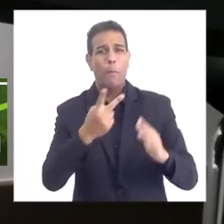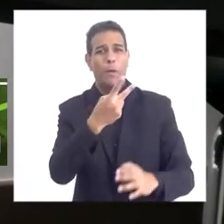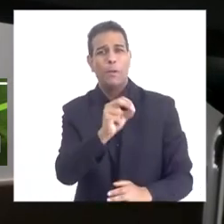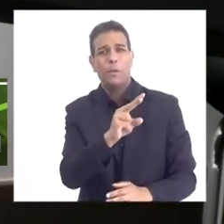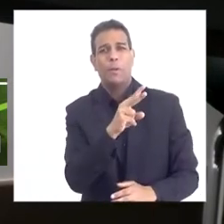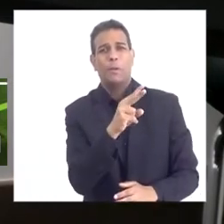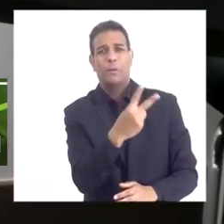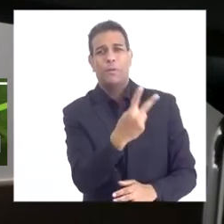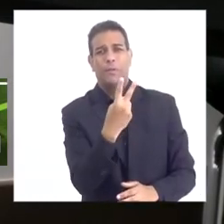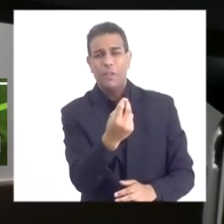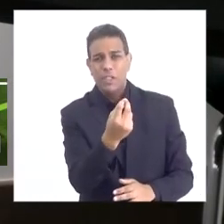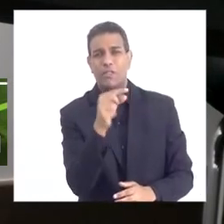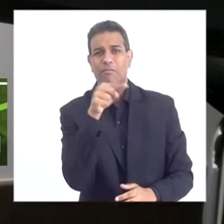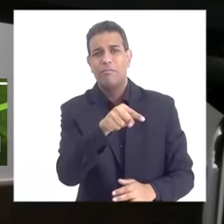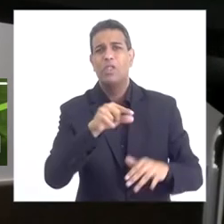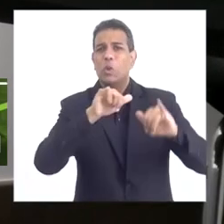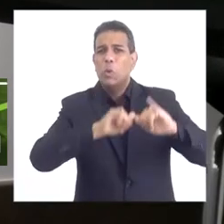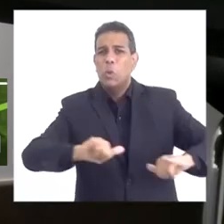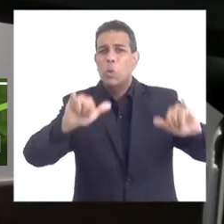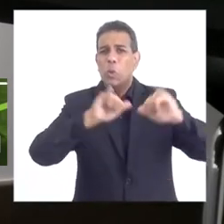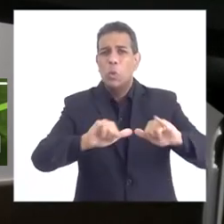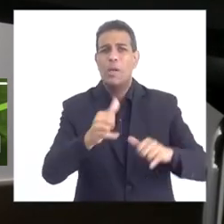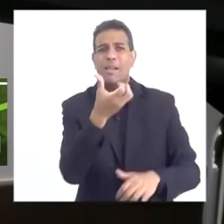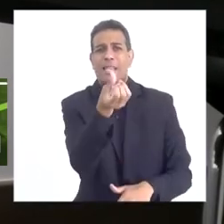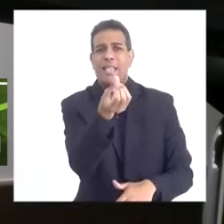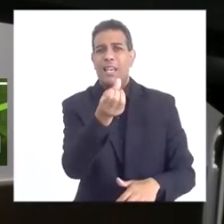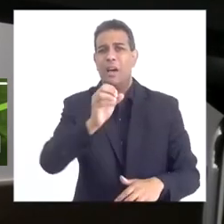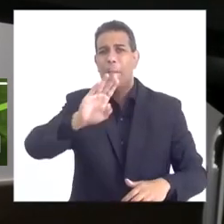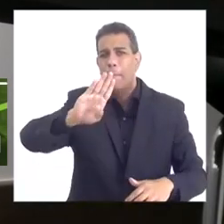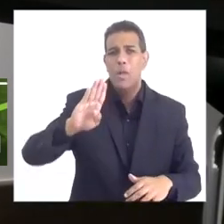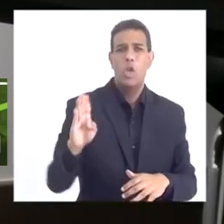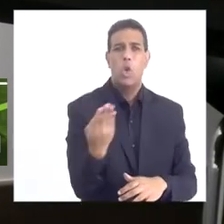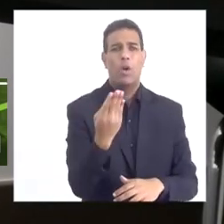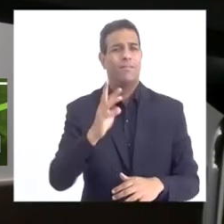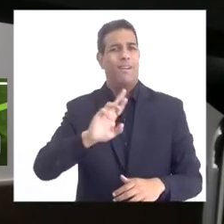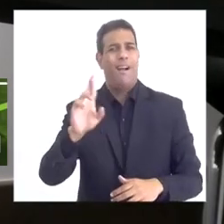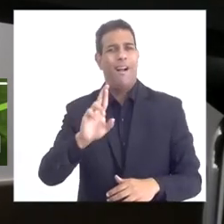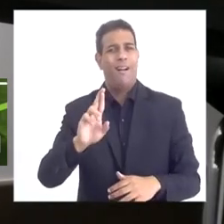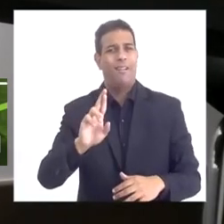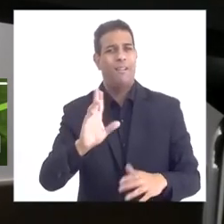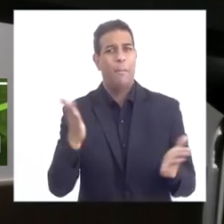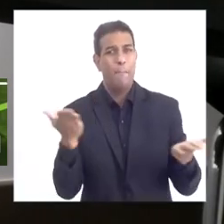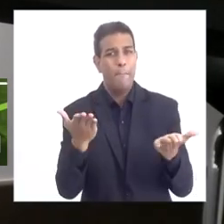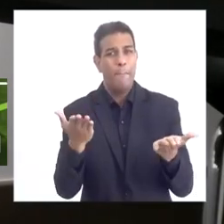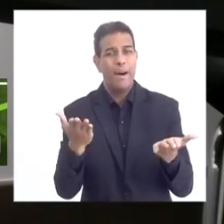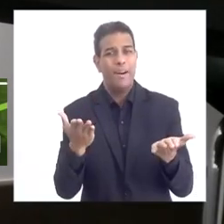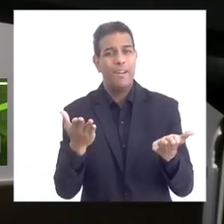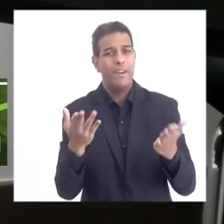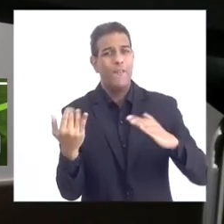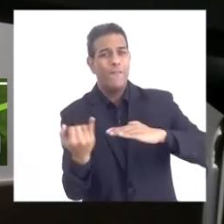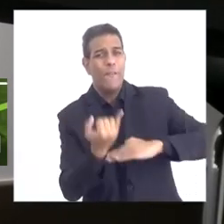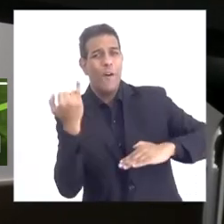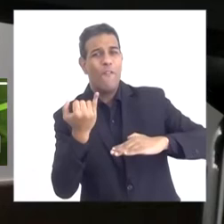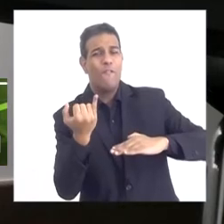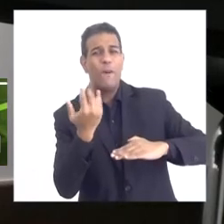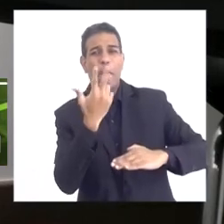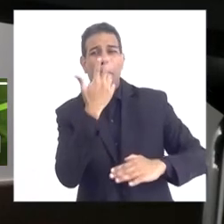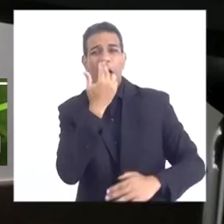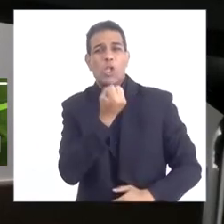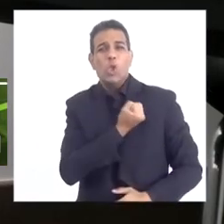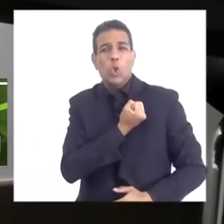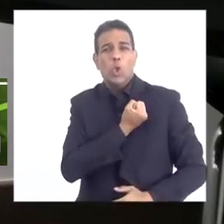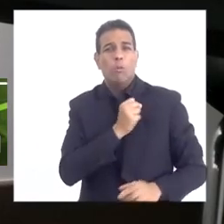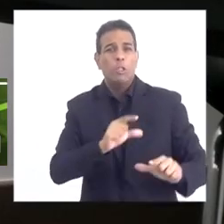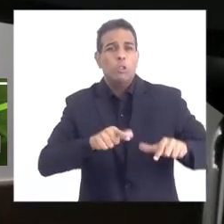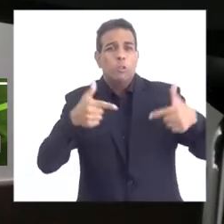que foi anunciado foi 6 bilhões, mas informalmente. Se o senhor disser que o número é próximo disso, eu vou